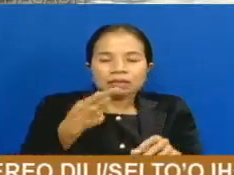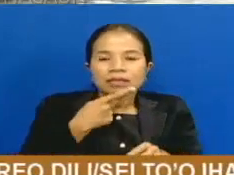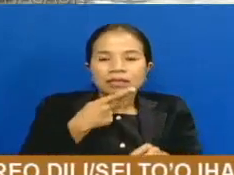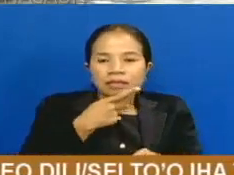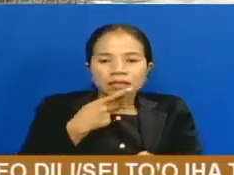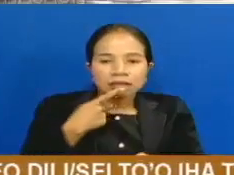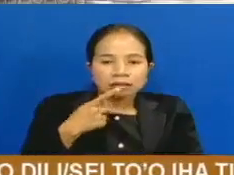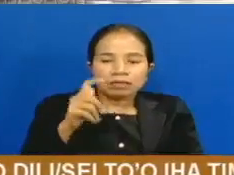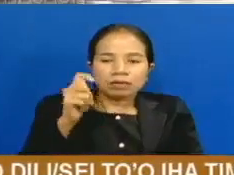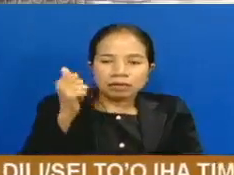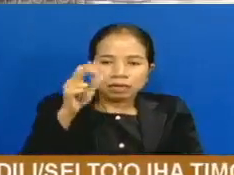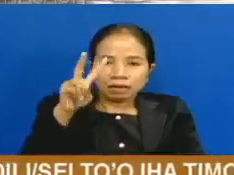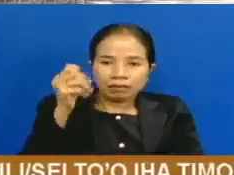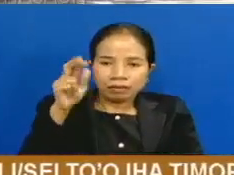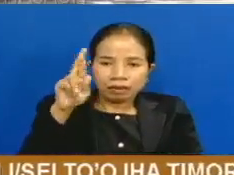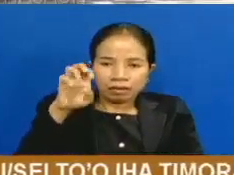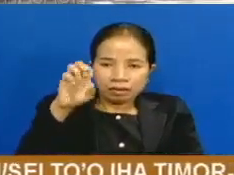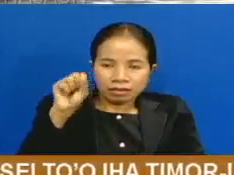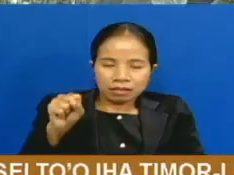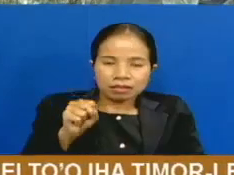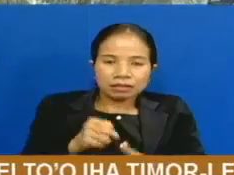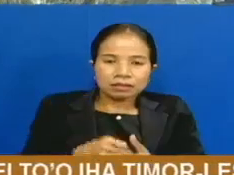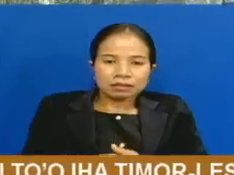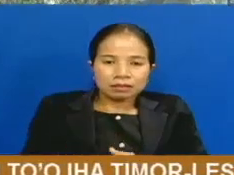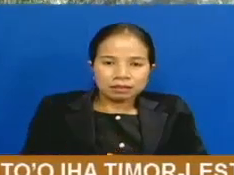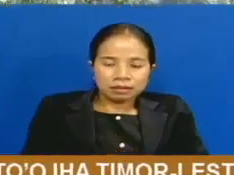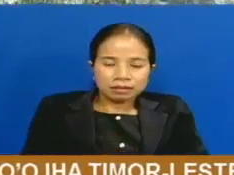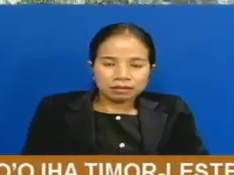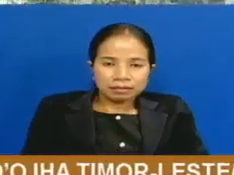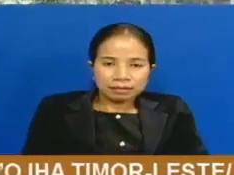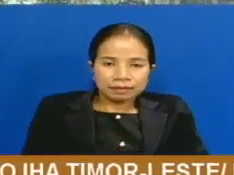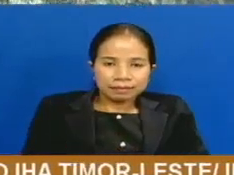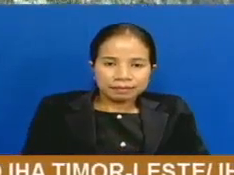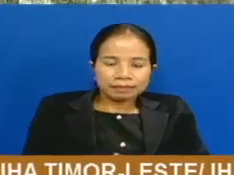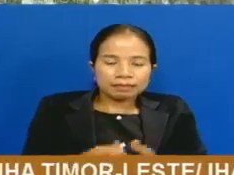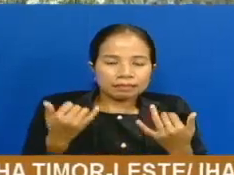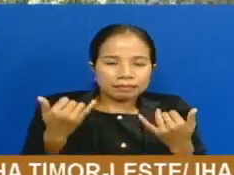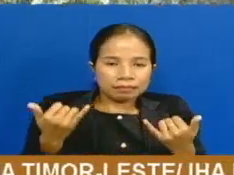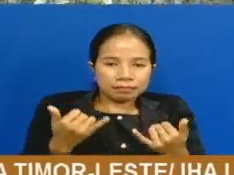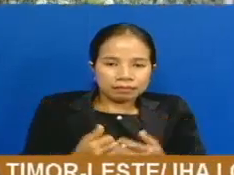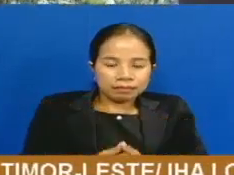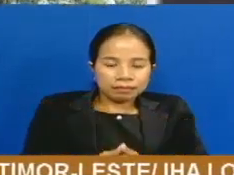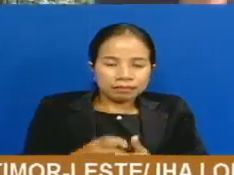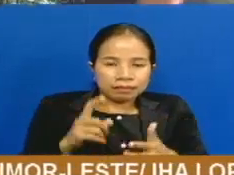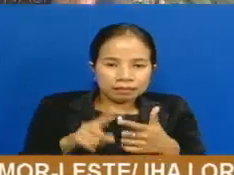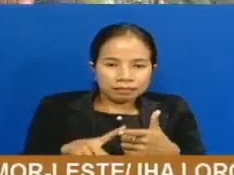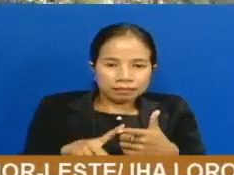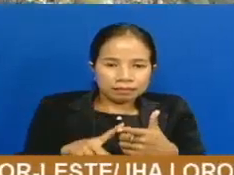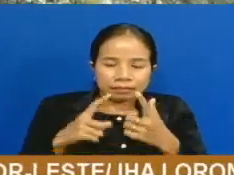padre Francisco Tavares matebian ohin depois de